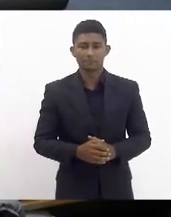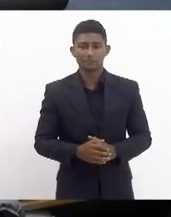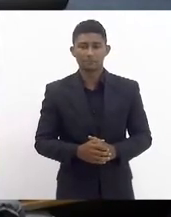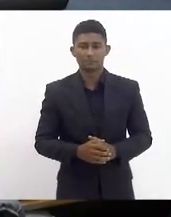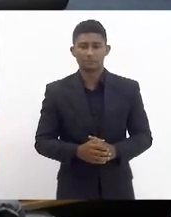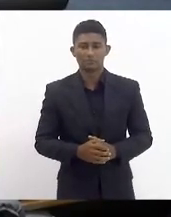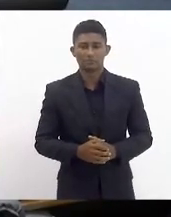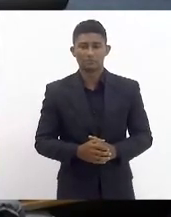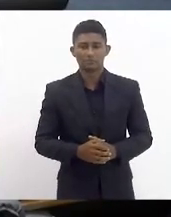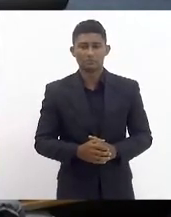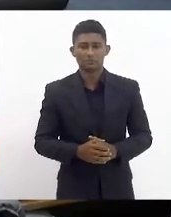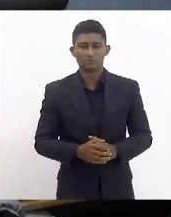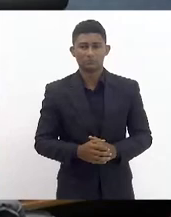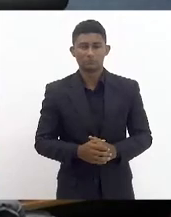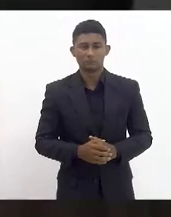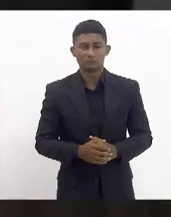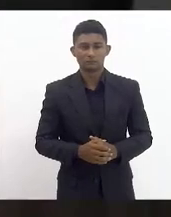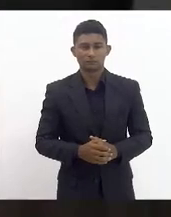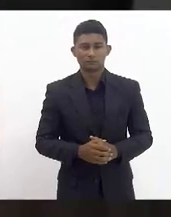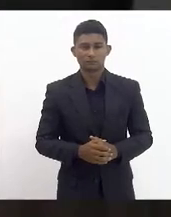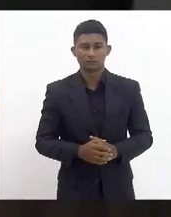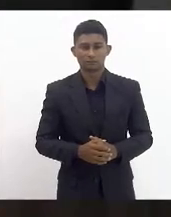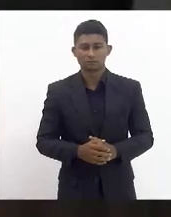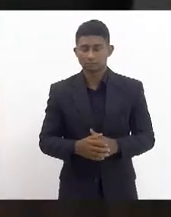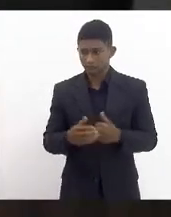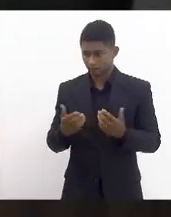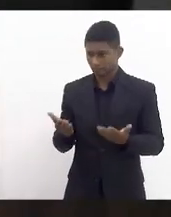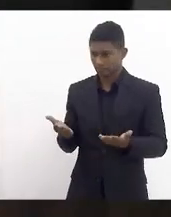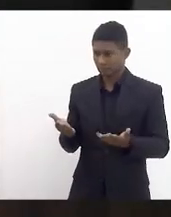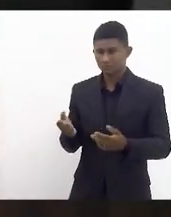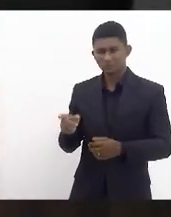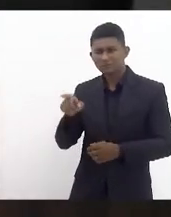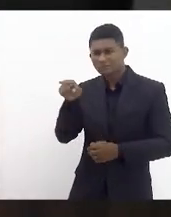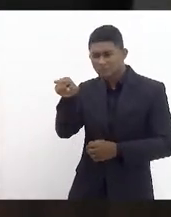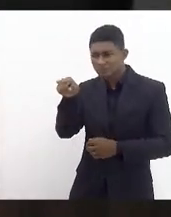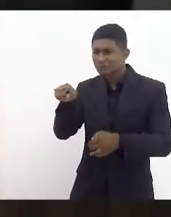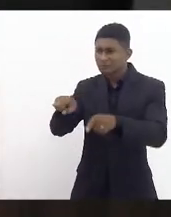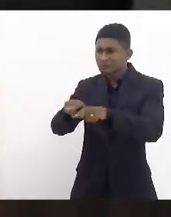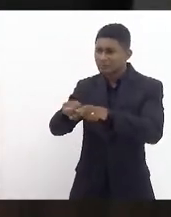Senhor presidente. Então, Vossa Excelência está incluindo